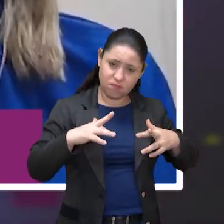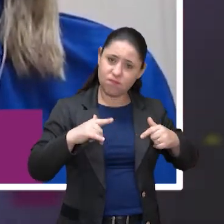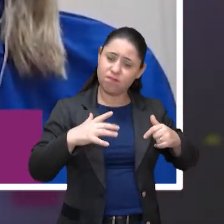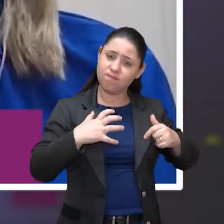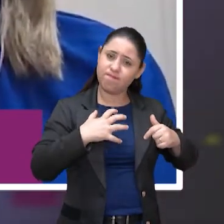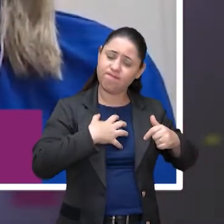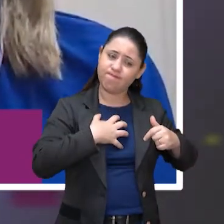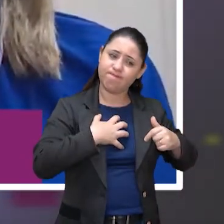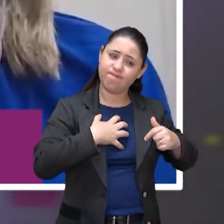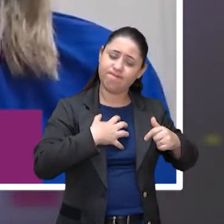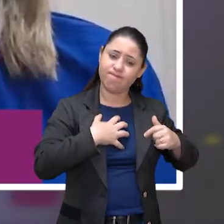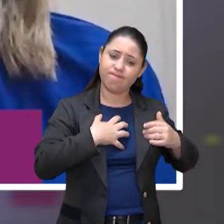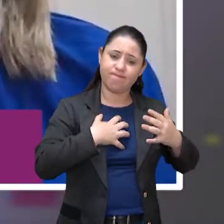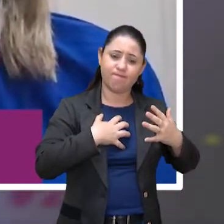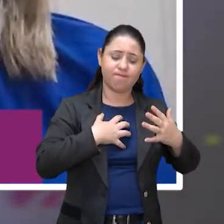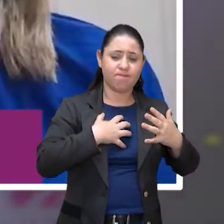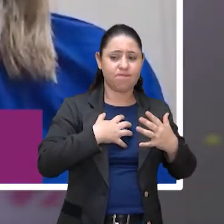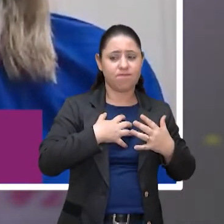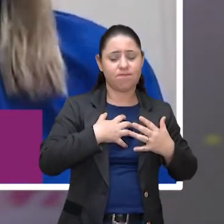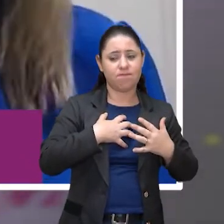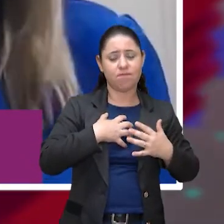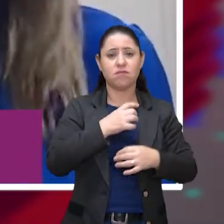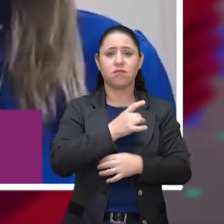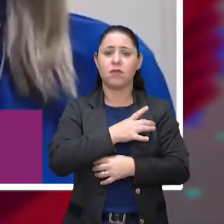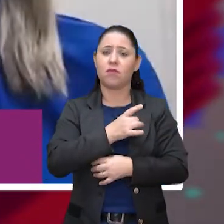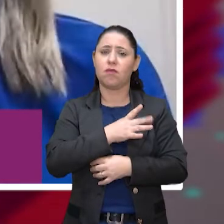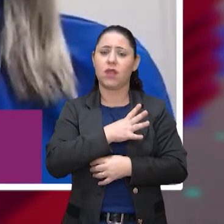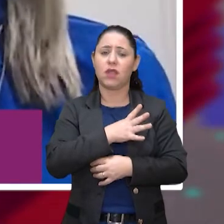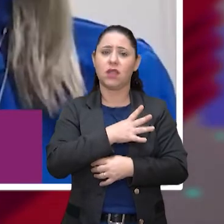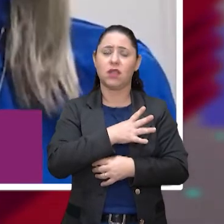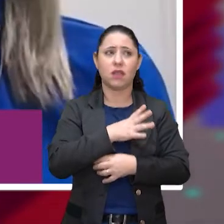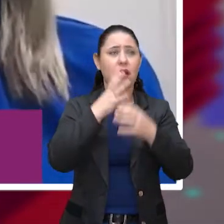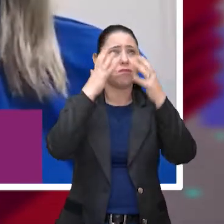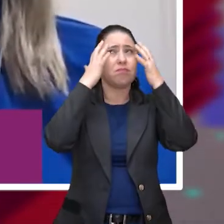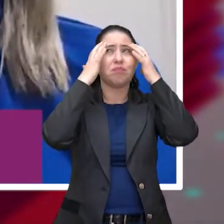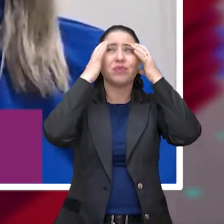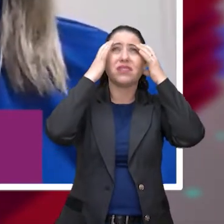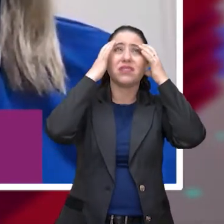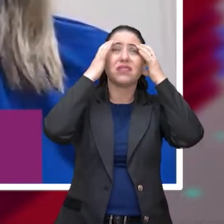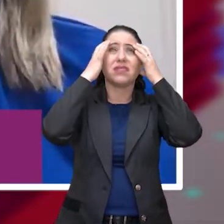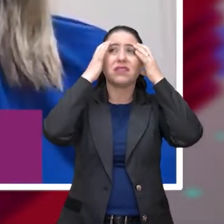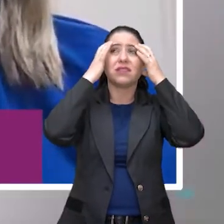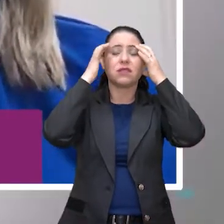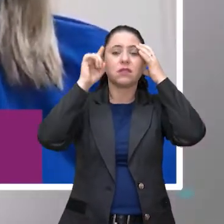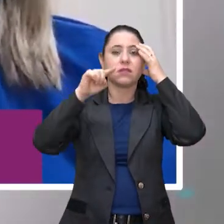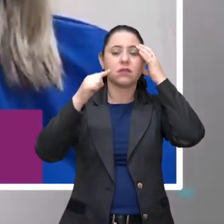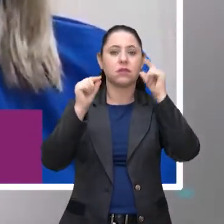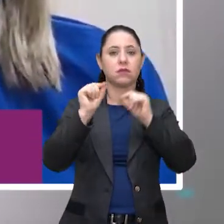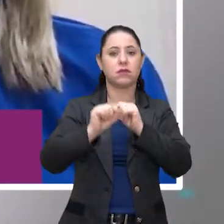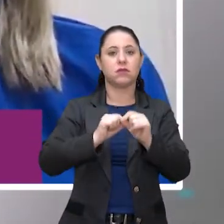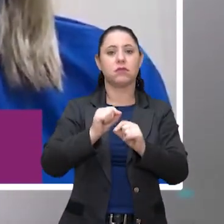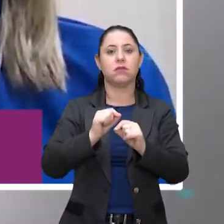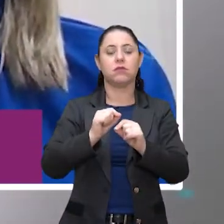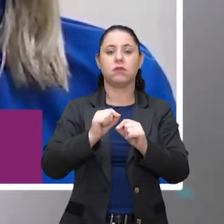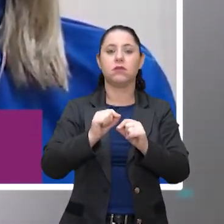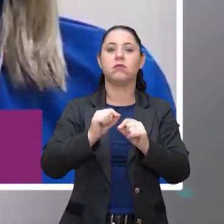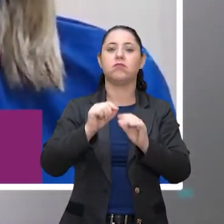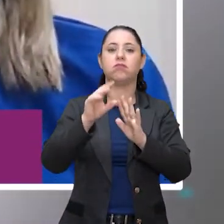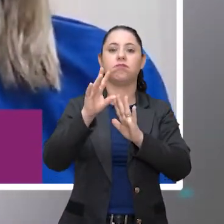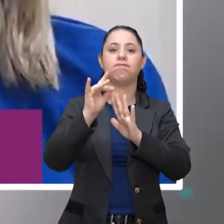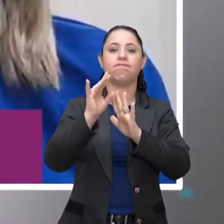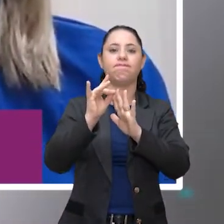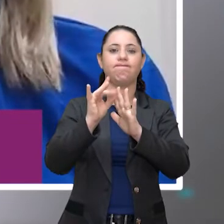sente, ela tem medo. Mexe muito com a cabeça, né, doutora? Então, são tantos fatores